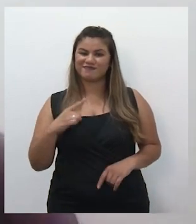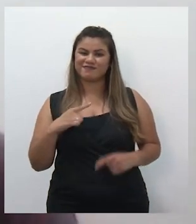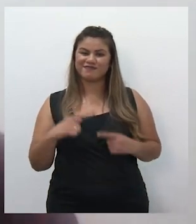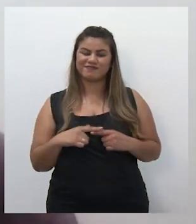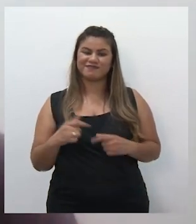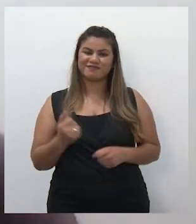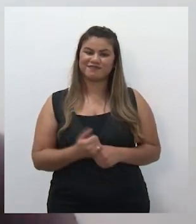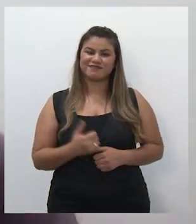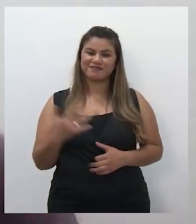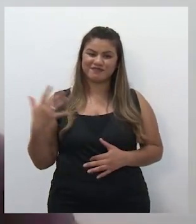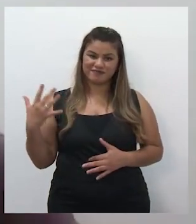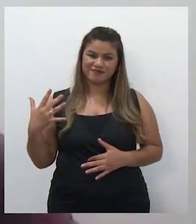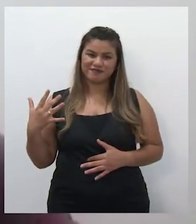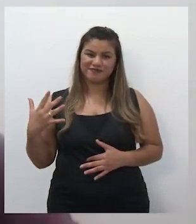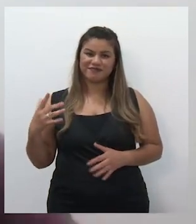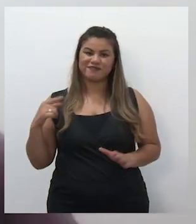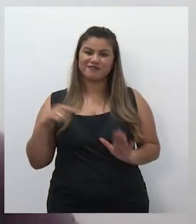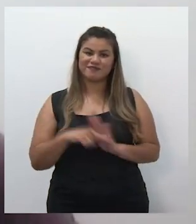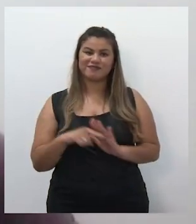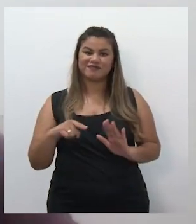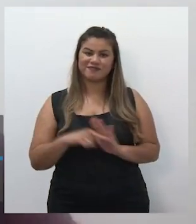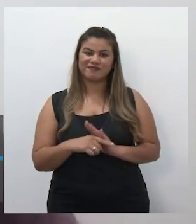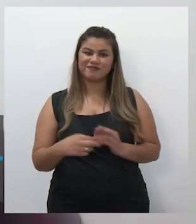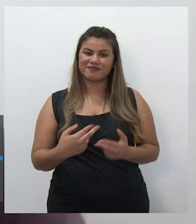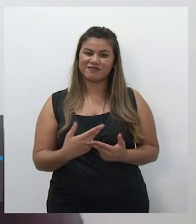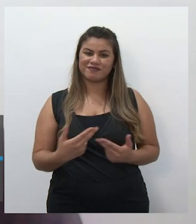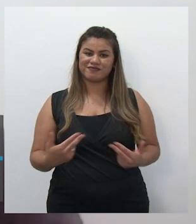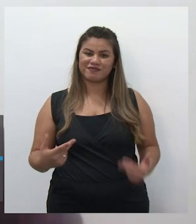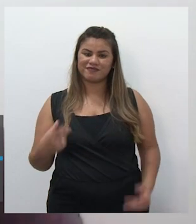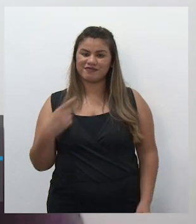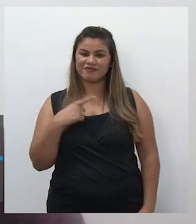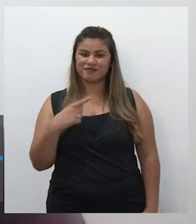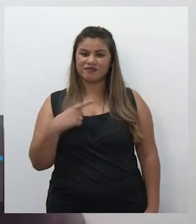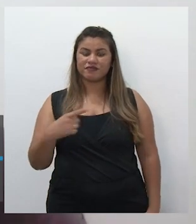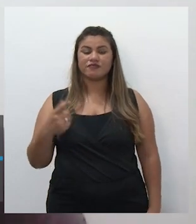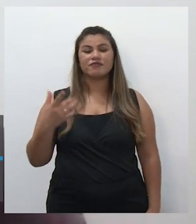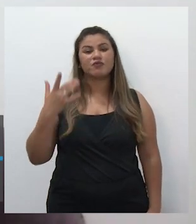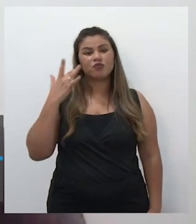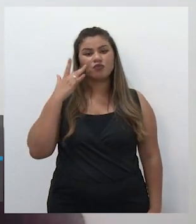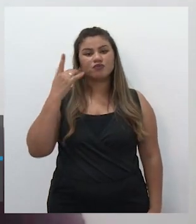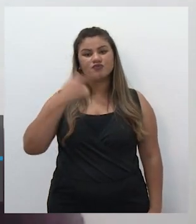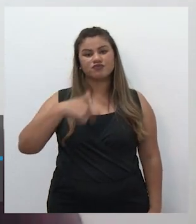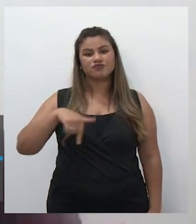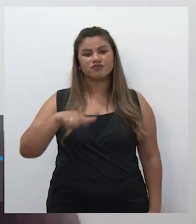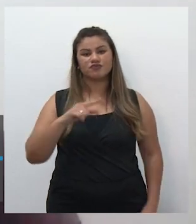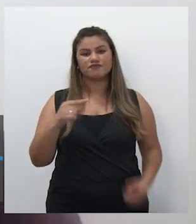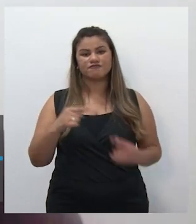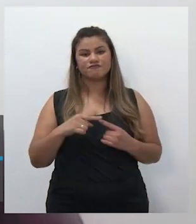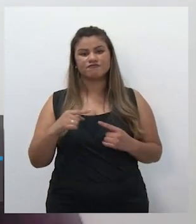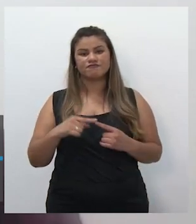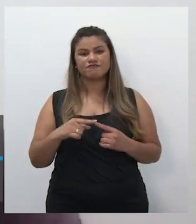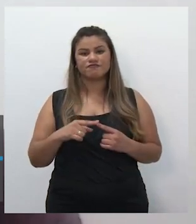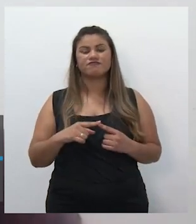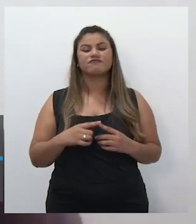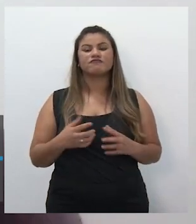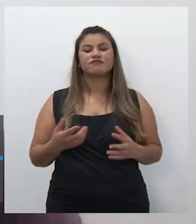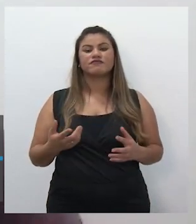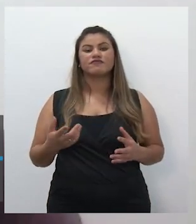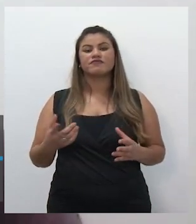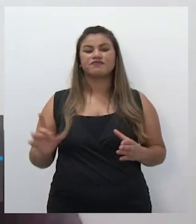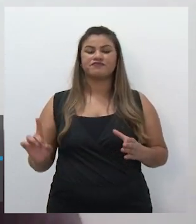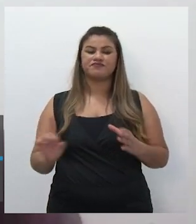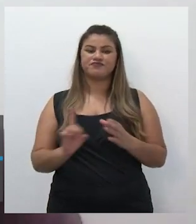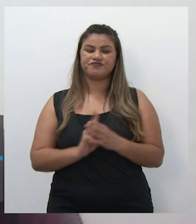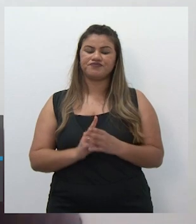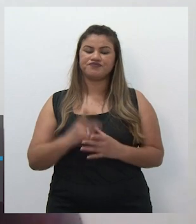chat. Nós temos várias questões. Eu acho que quando a gente coloca a ideia de integração, né, e quando a gente fala dessa noção clara de